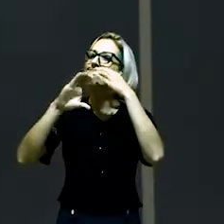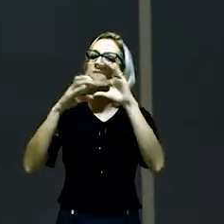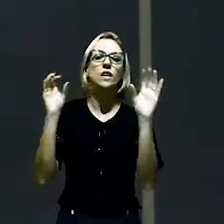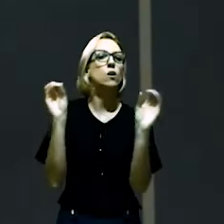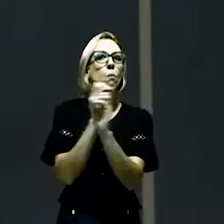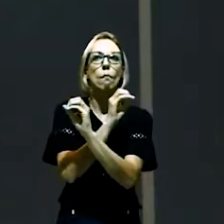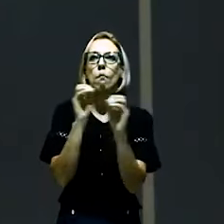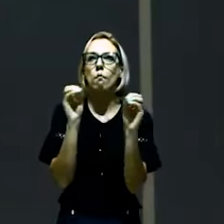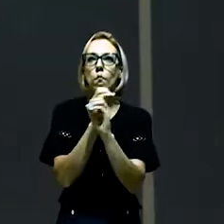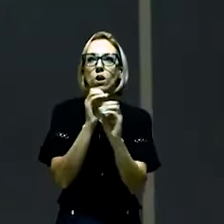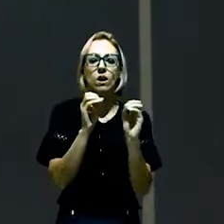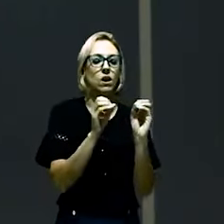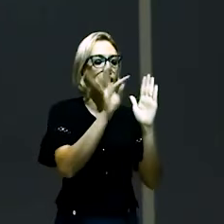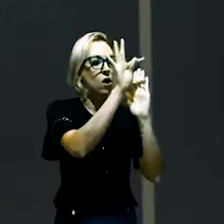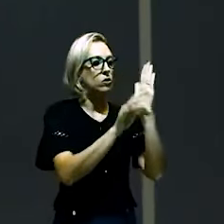um texto bíblico?